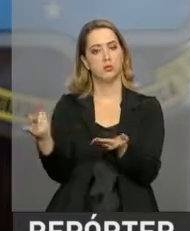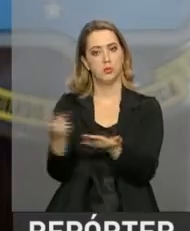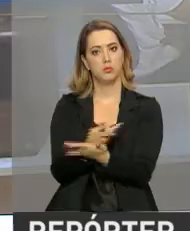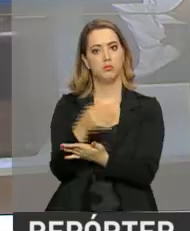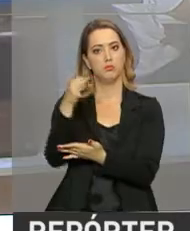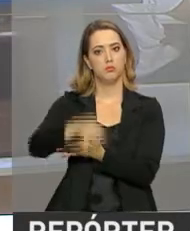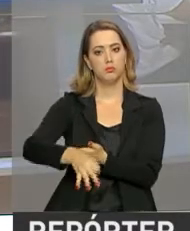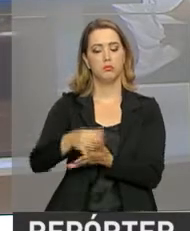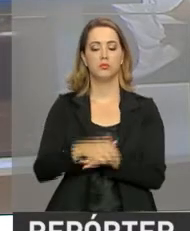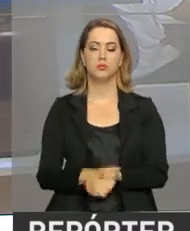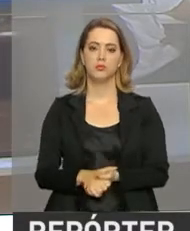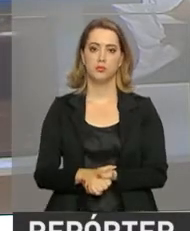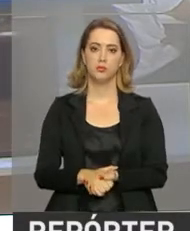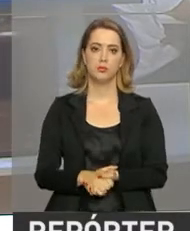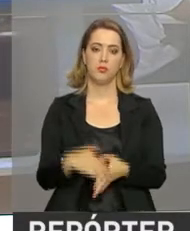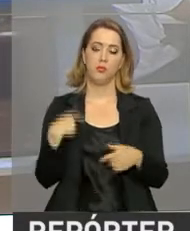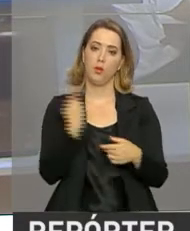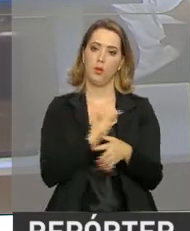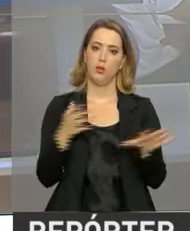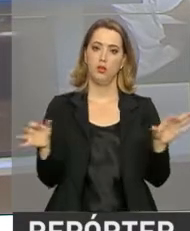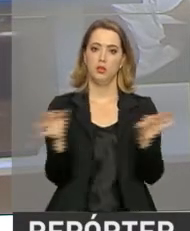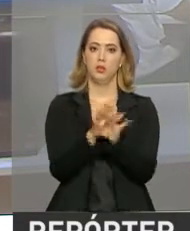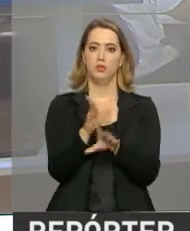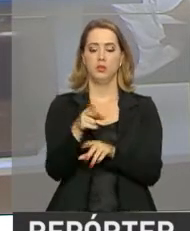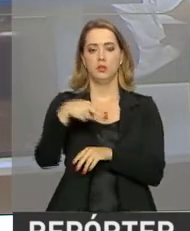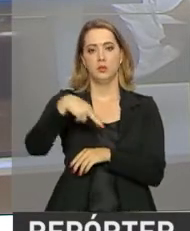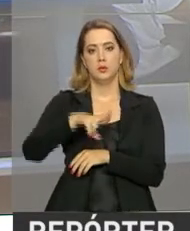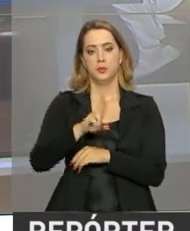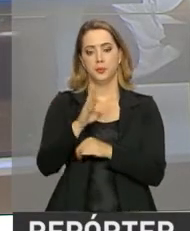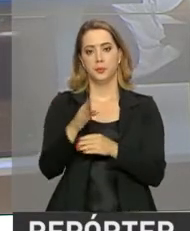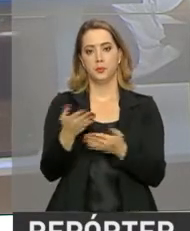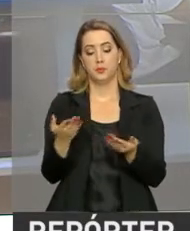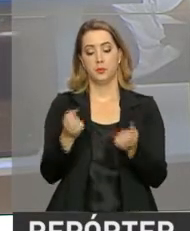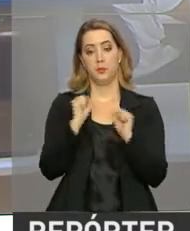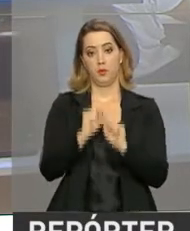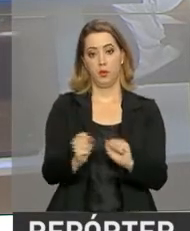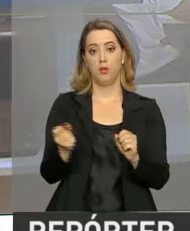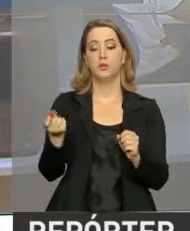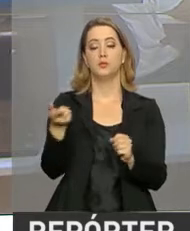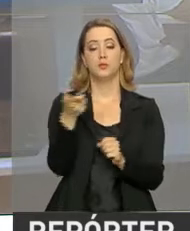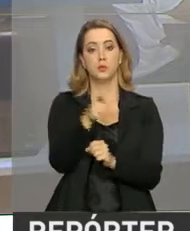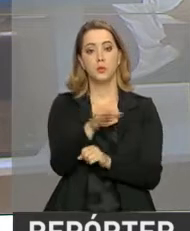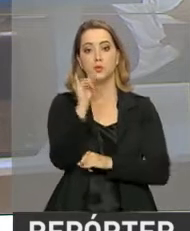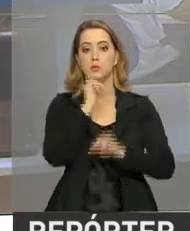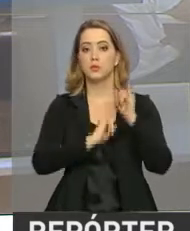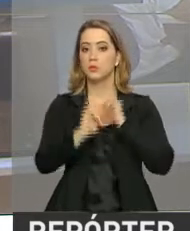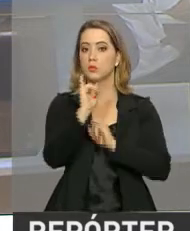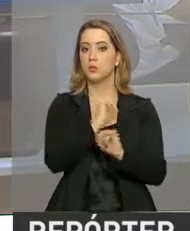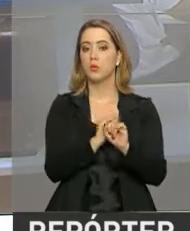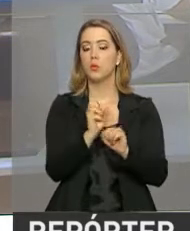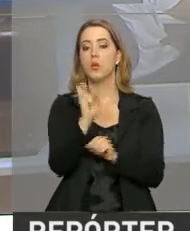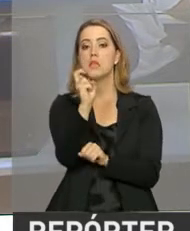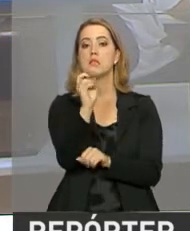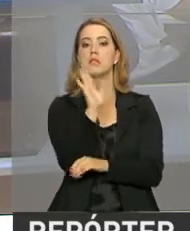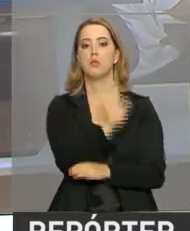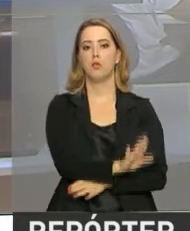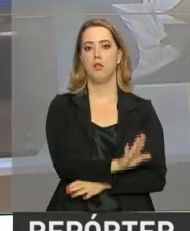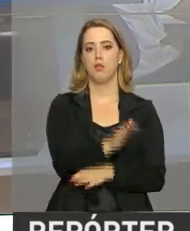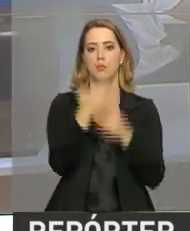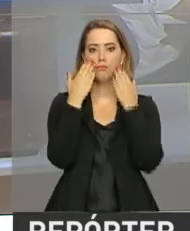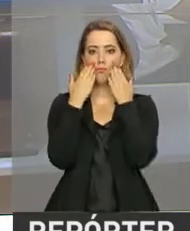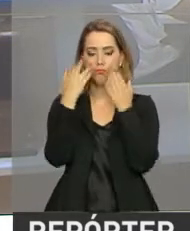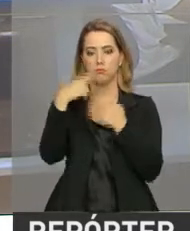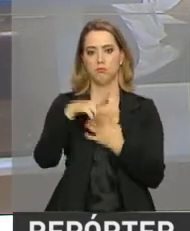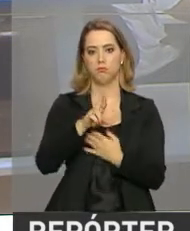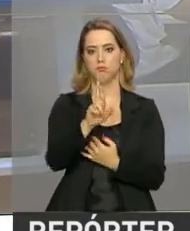jornal e assim termina esta edição do repórter nbr podemos voltar a qualquer momento com outras informações ou às cinco da tarde na